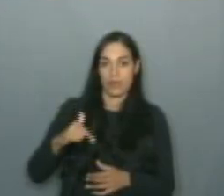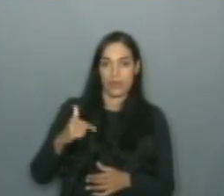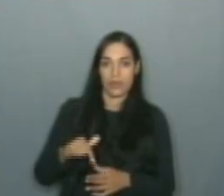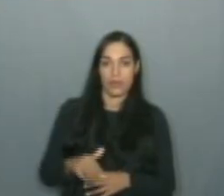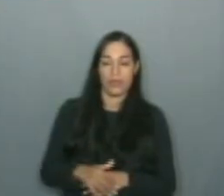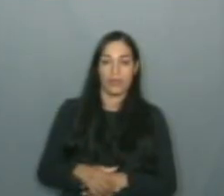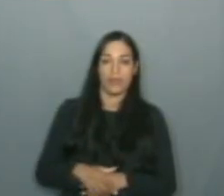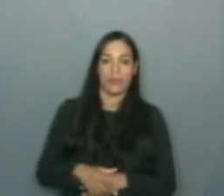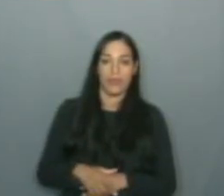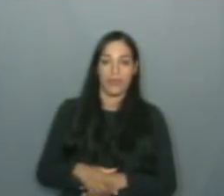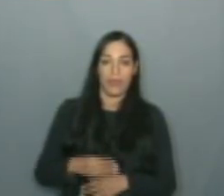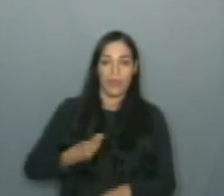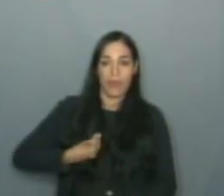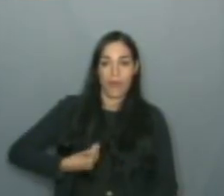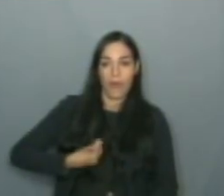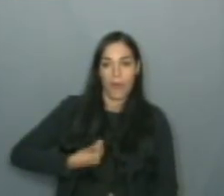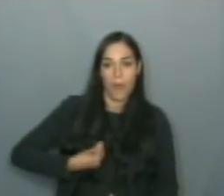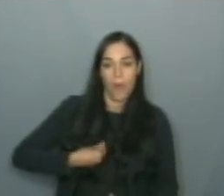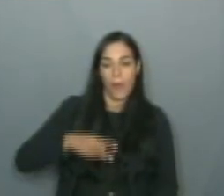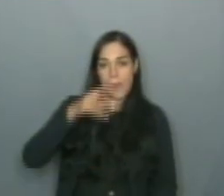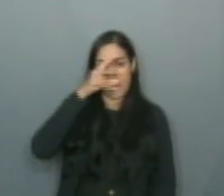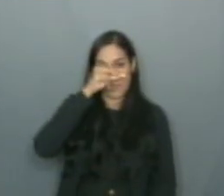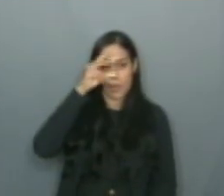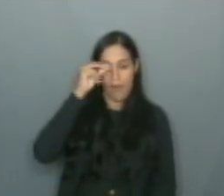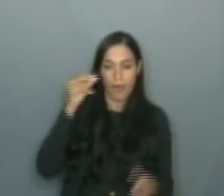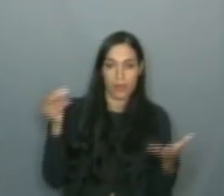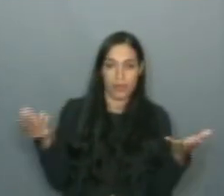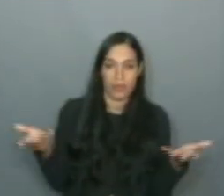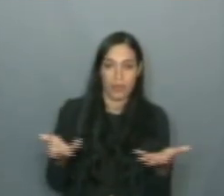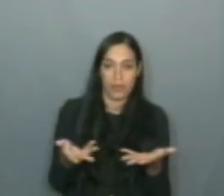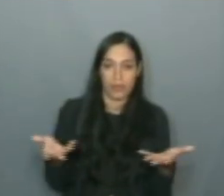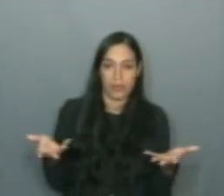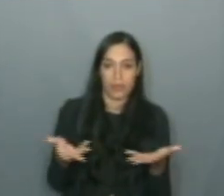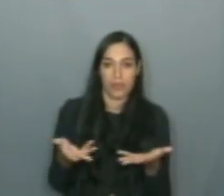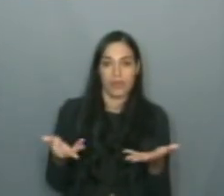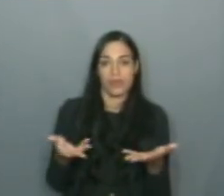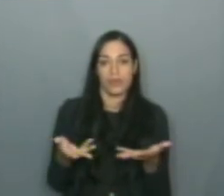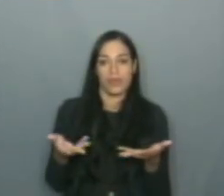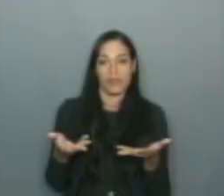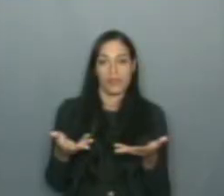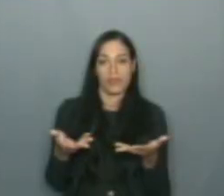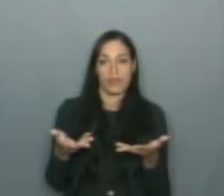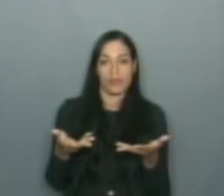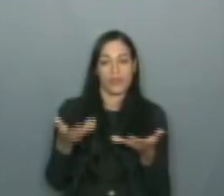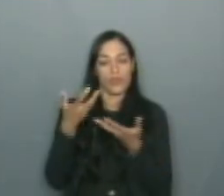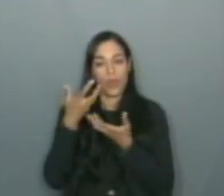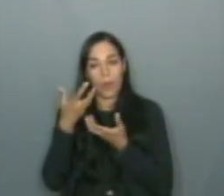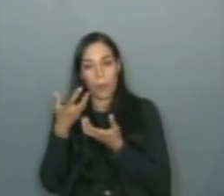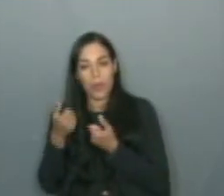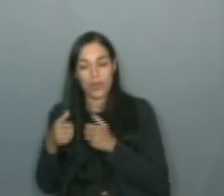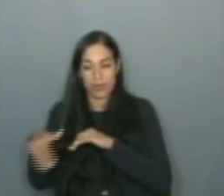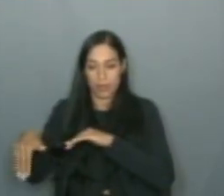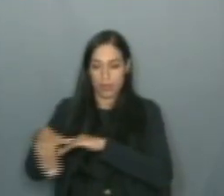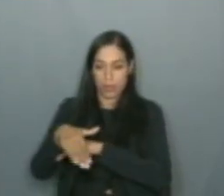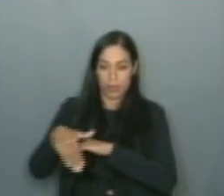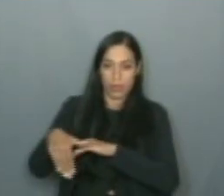espaço. É a realidade da prefeitura hoje. É gente dormindo nas